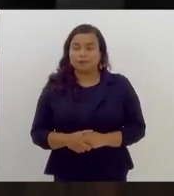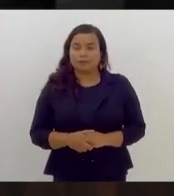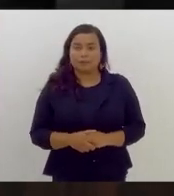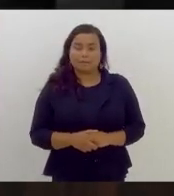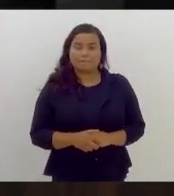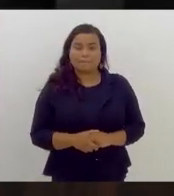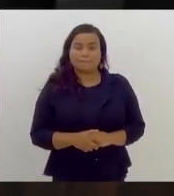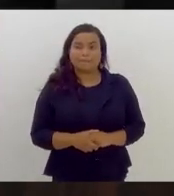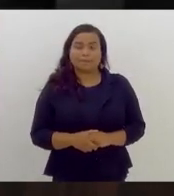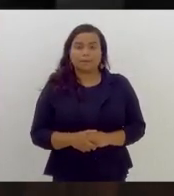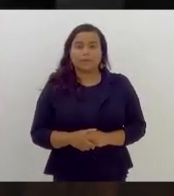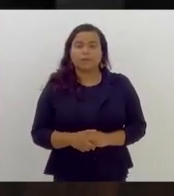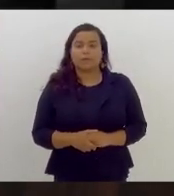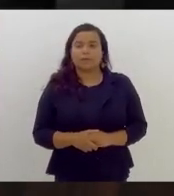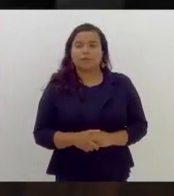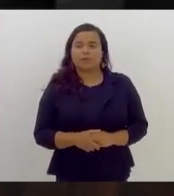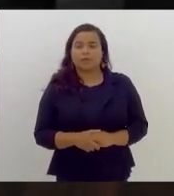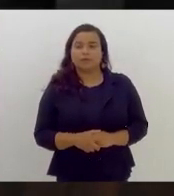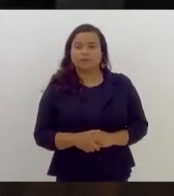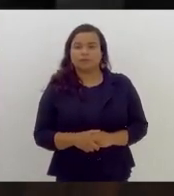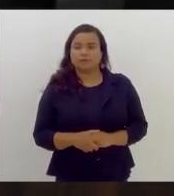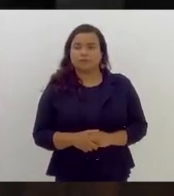Anderson.